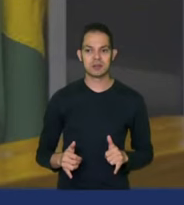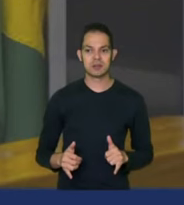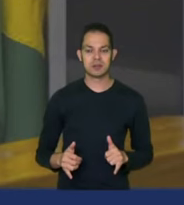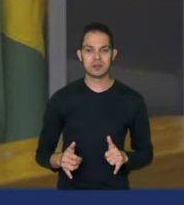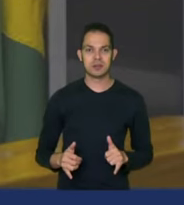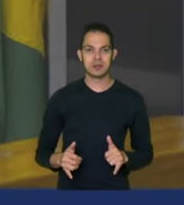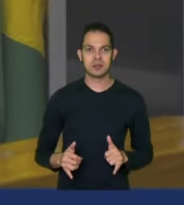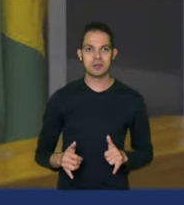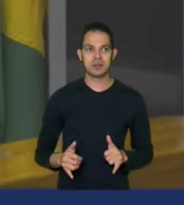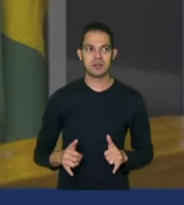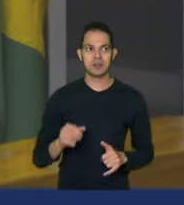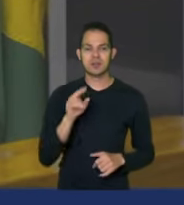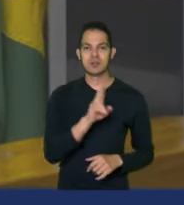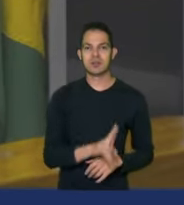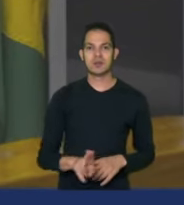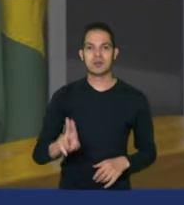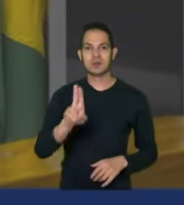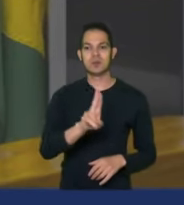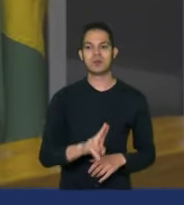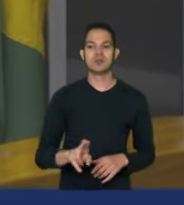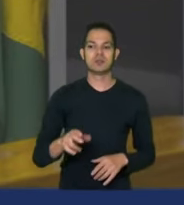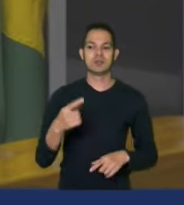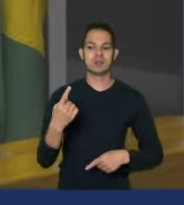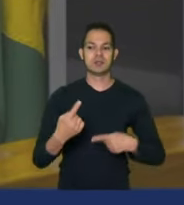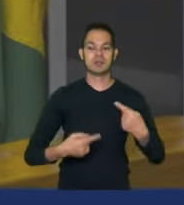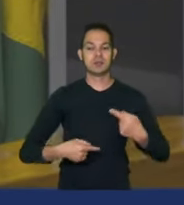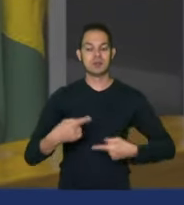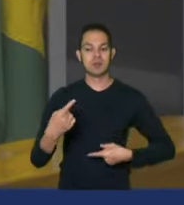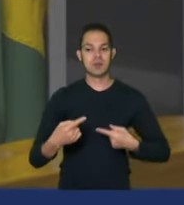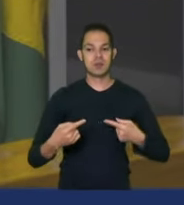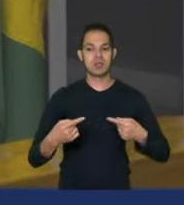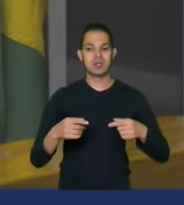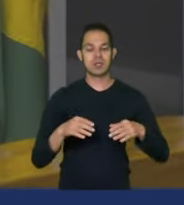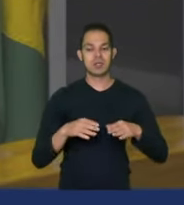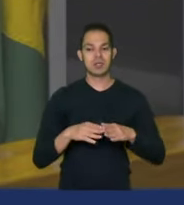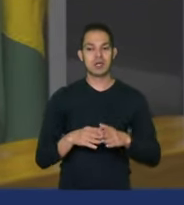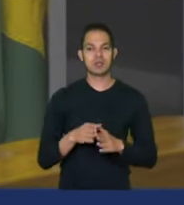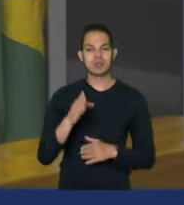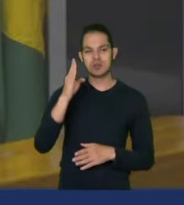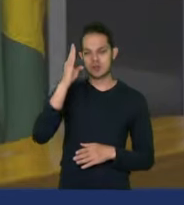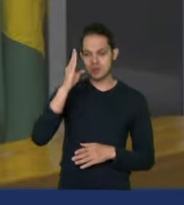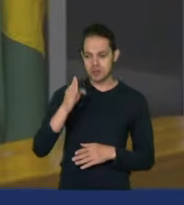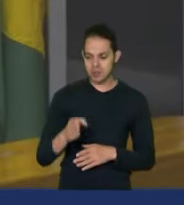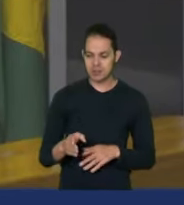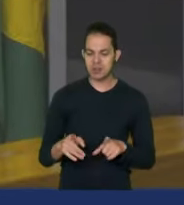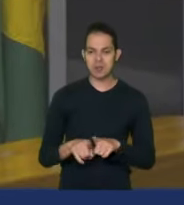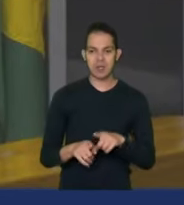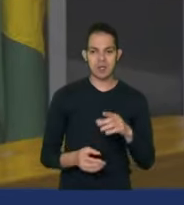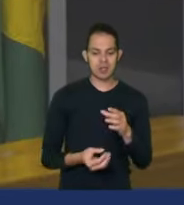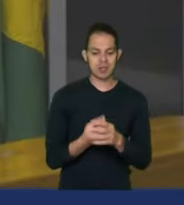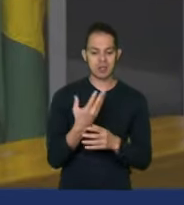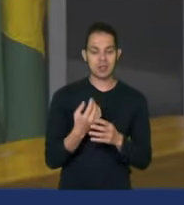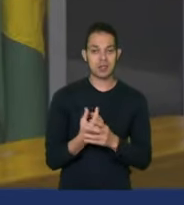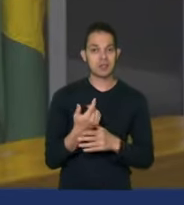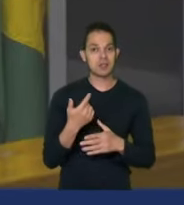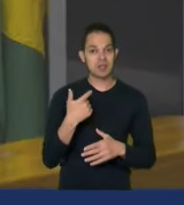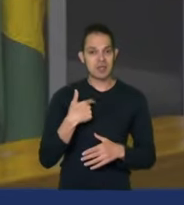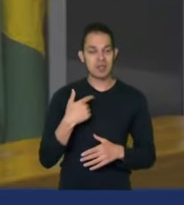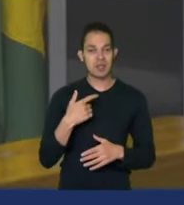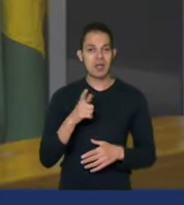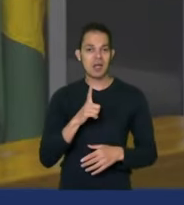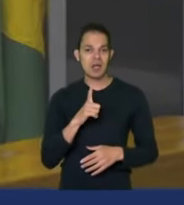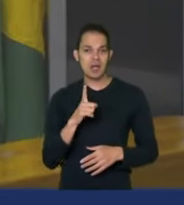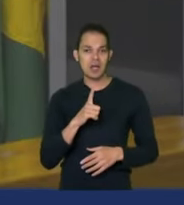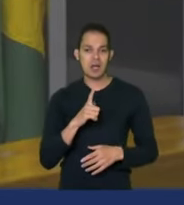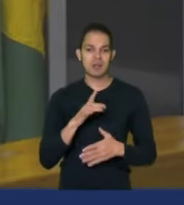se utilizam justamente de políticas de verticalização, integração produtiva, inclusive estão avançando para outras práticas, além